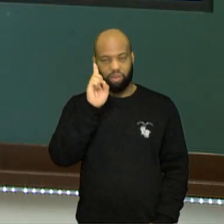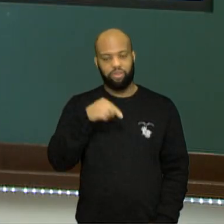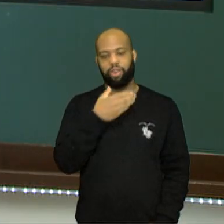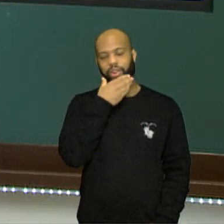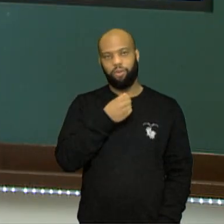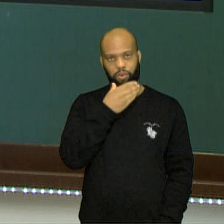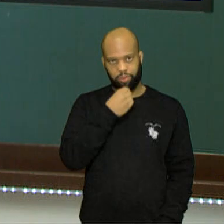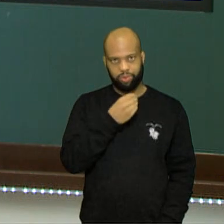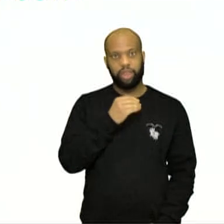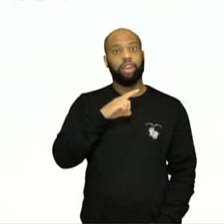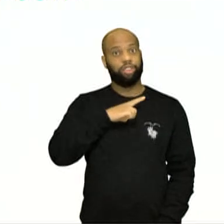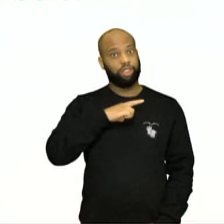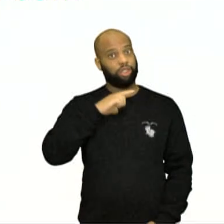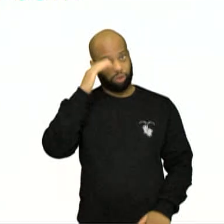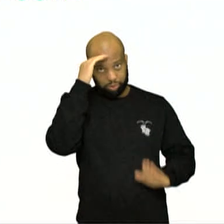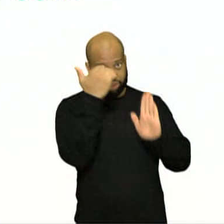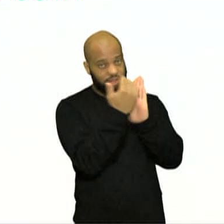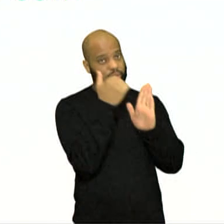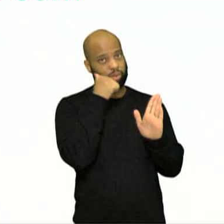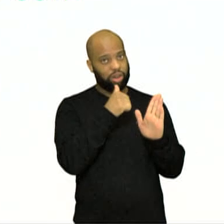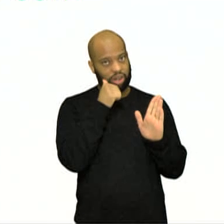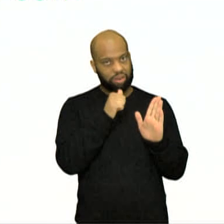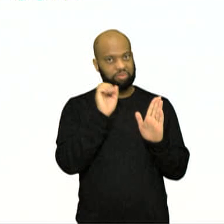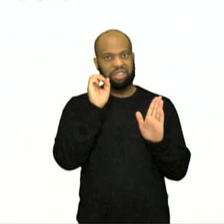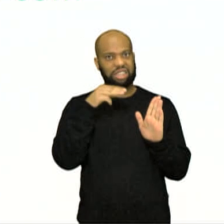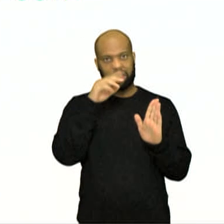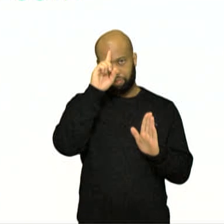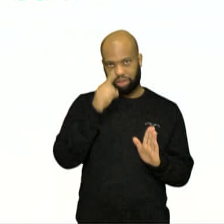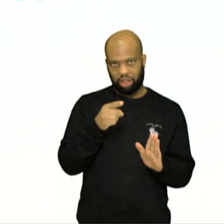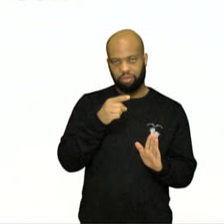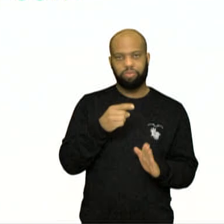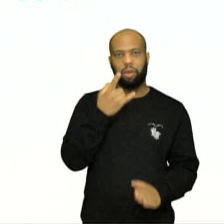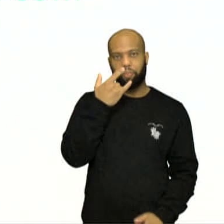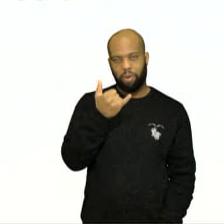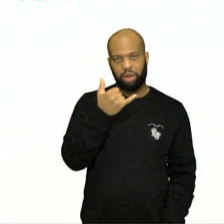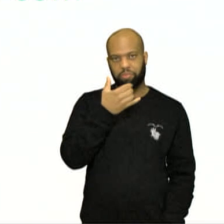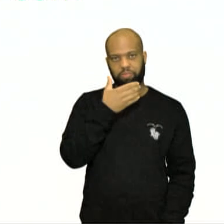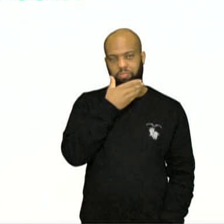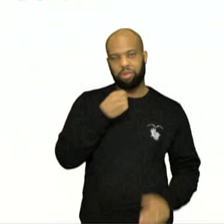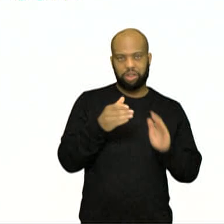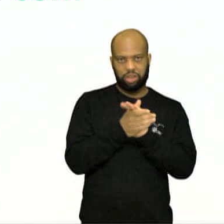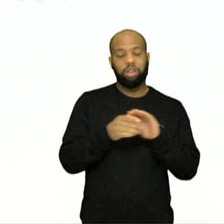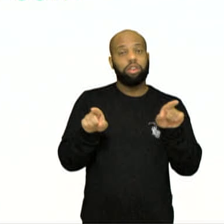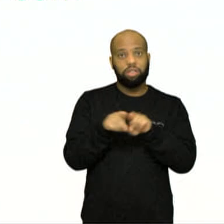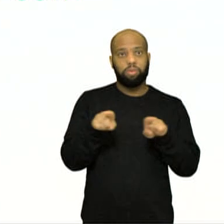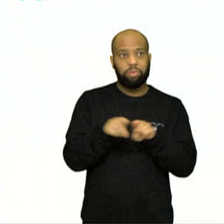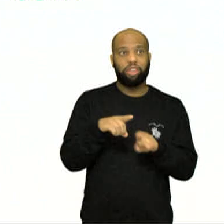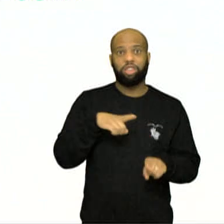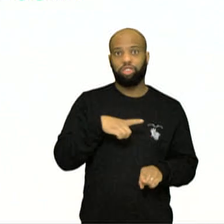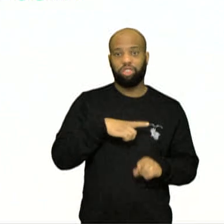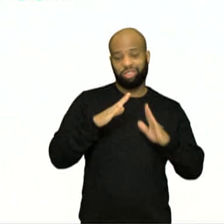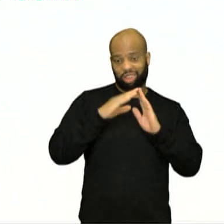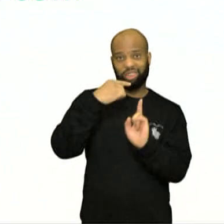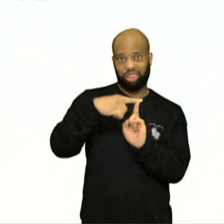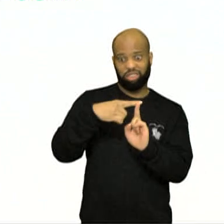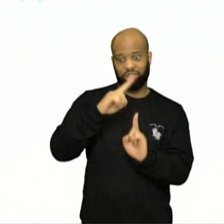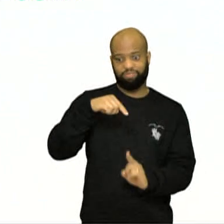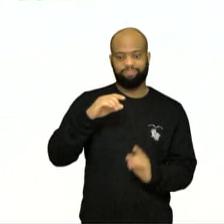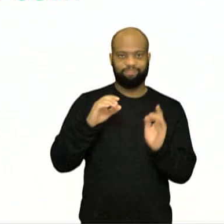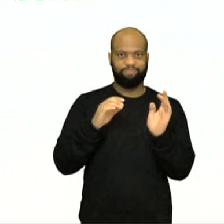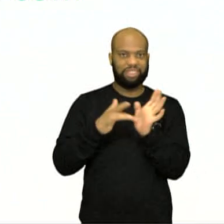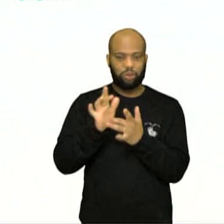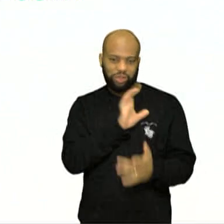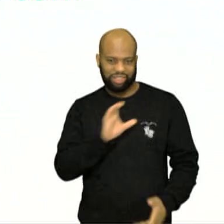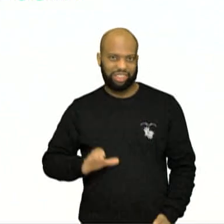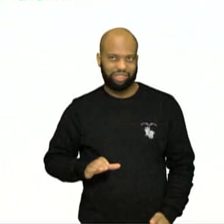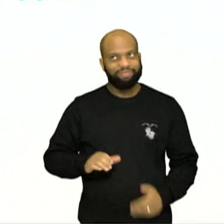pai, marido, irmão, né, ou qualquer outro, né, homem, ou até Cristo, né, a igreja ali na figura de Cristo, Joana d'Arc ela